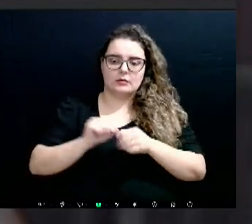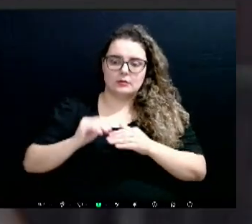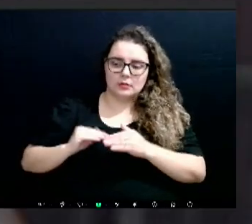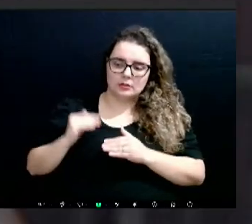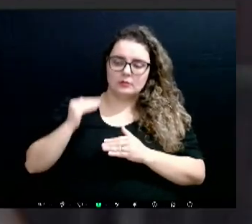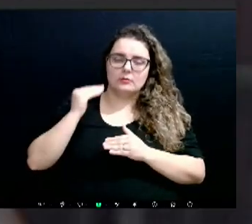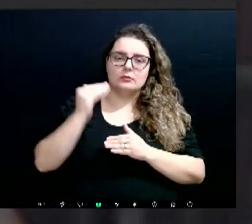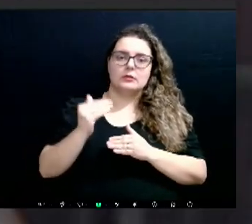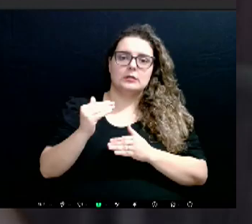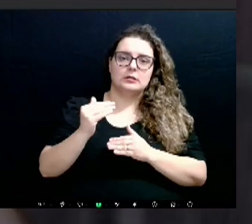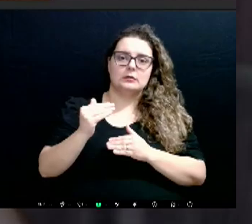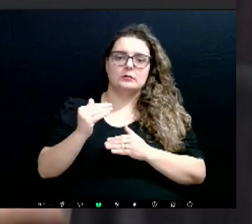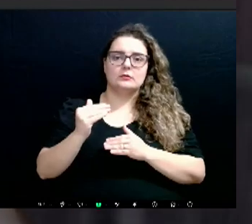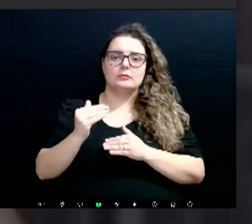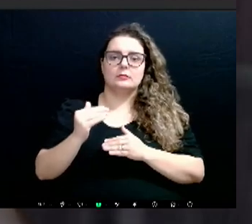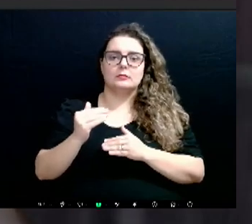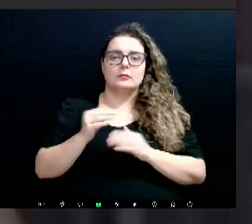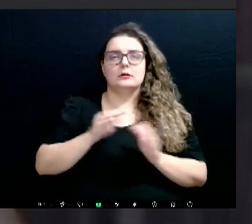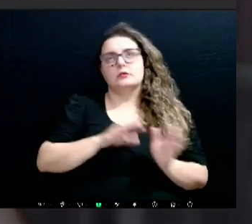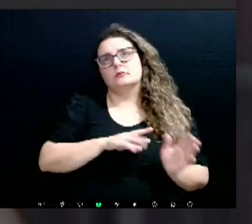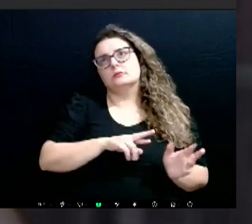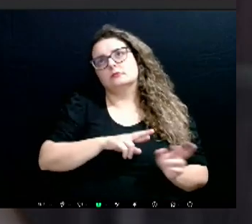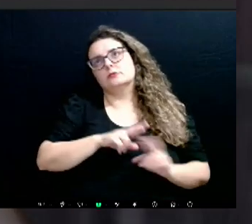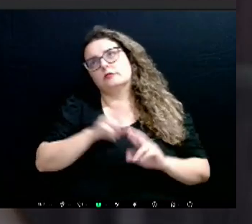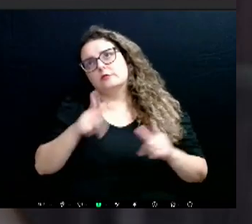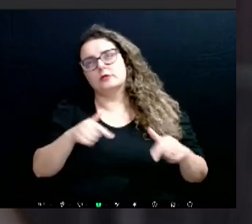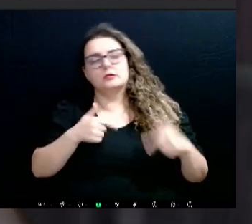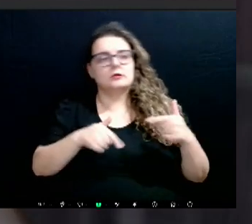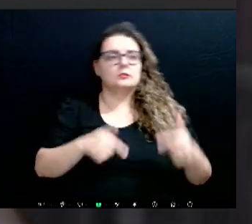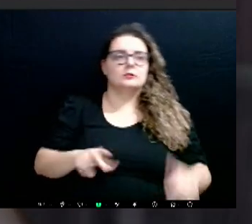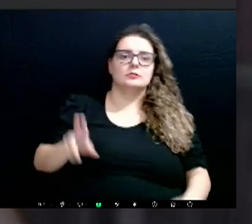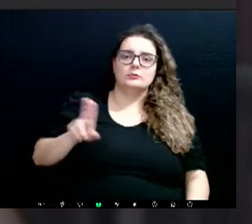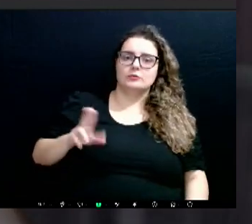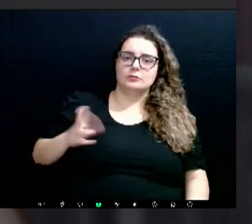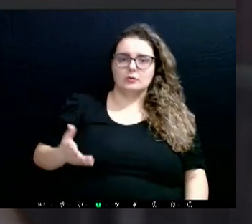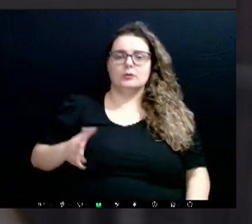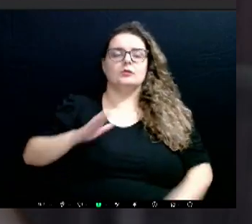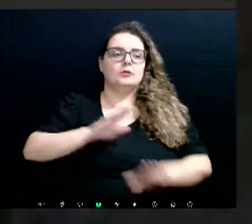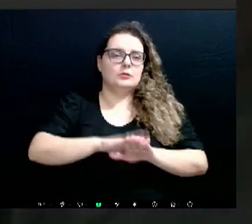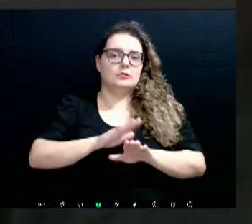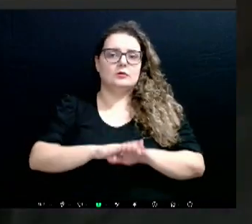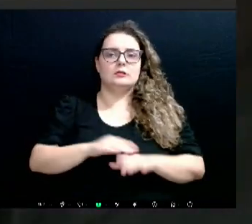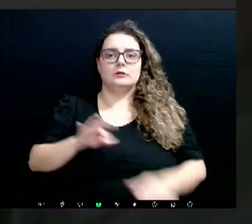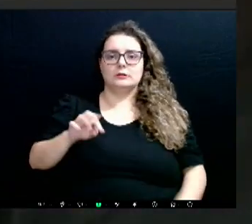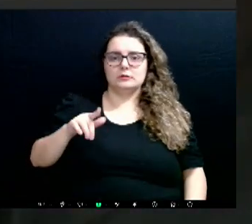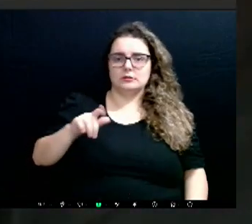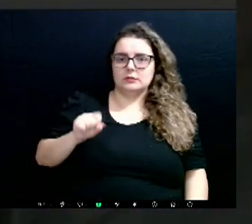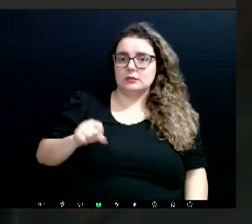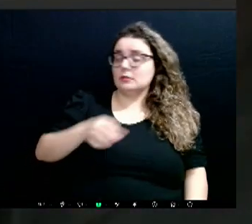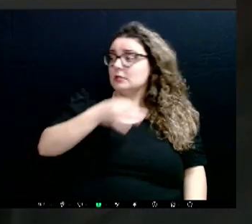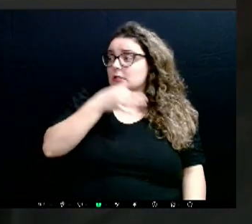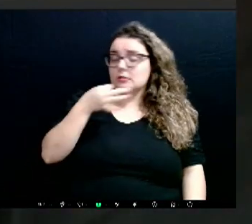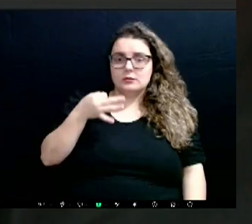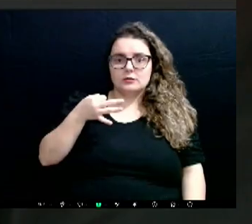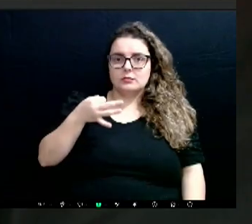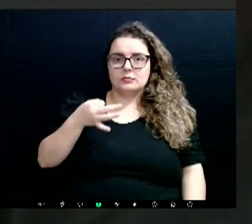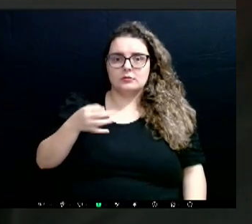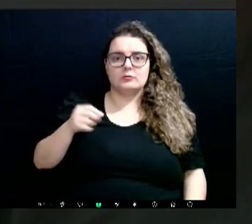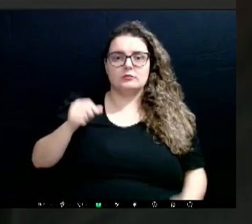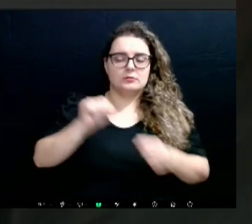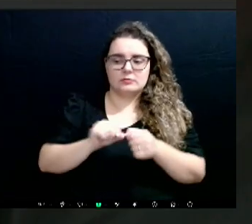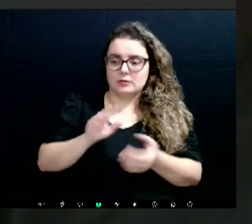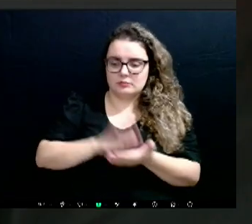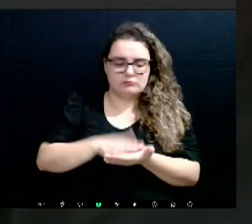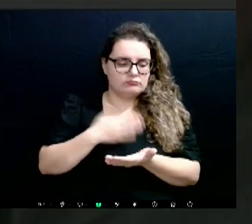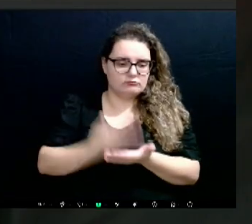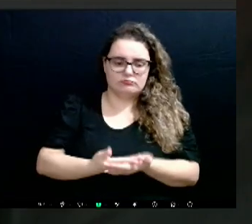tela, afora o trabalho, afora a questão utilitária e funcional das telas. Excelente, você fez uma leitura, né,